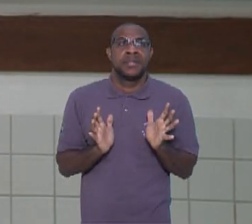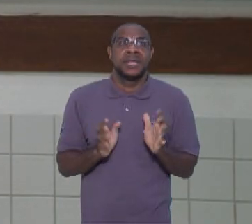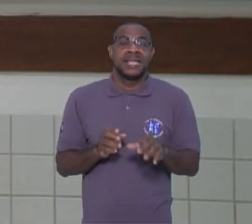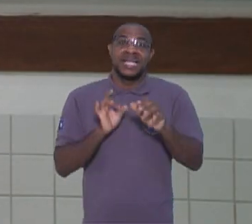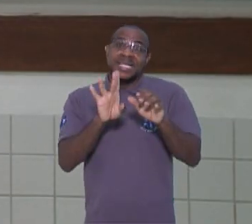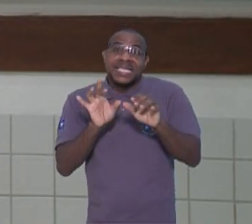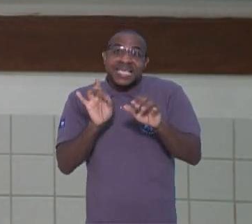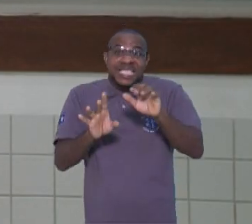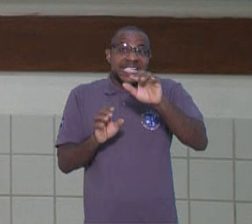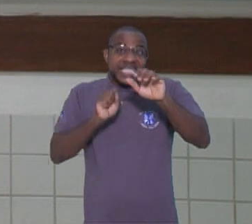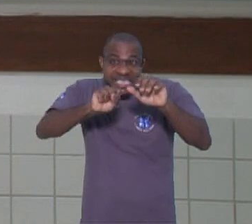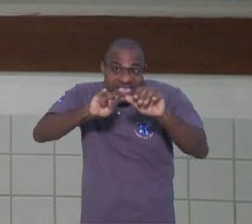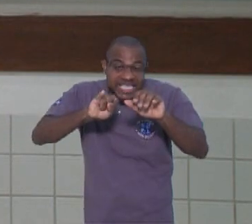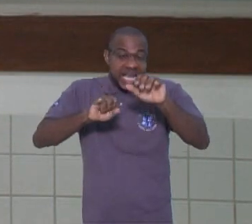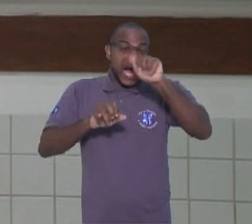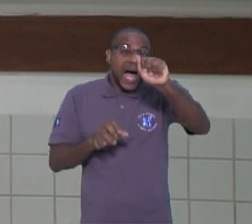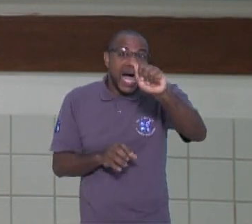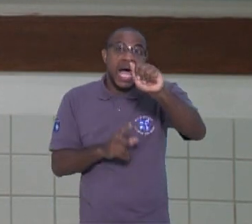A for igual a zero,